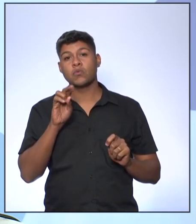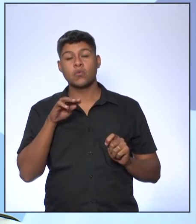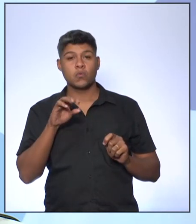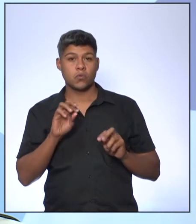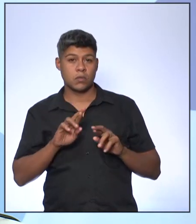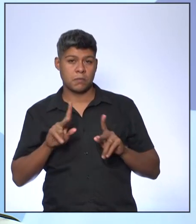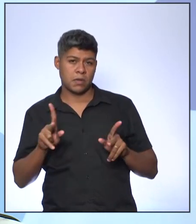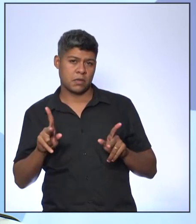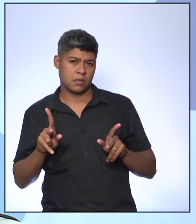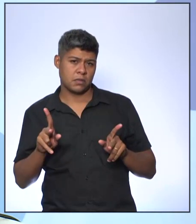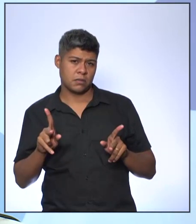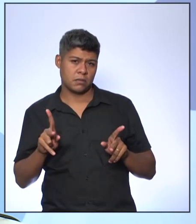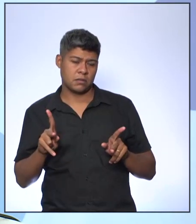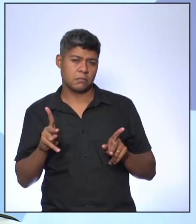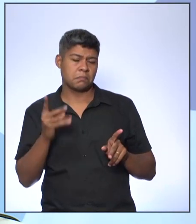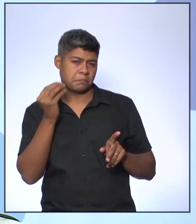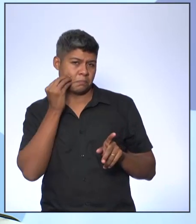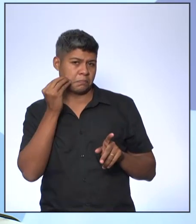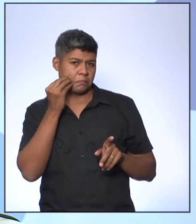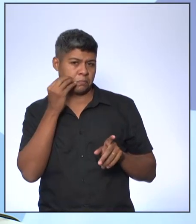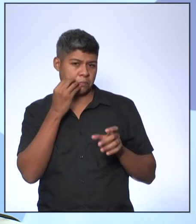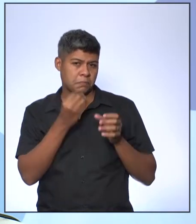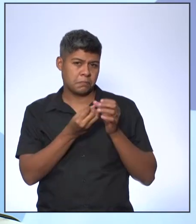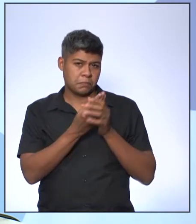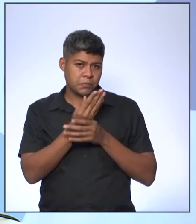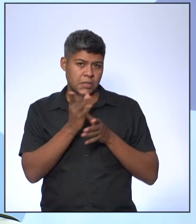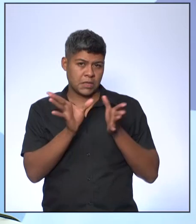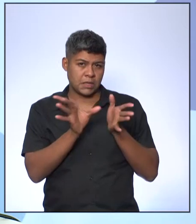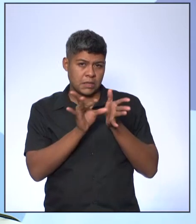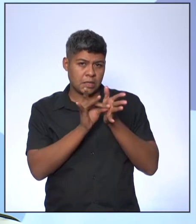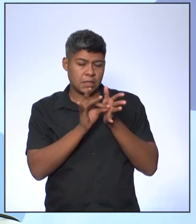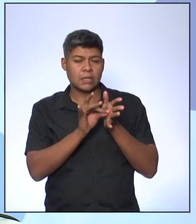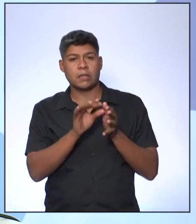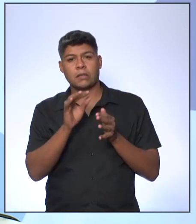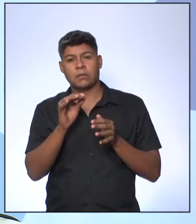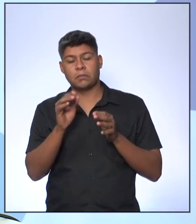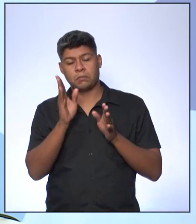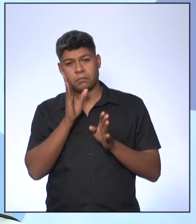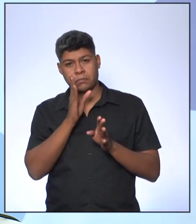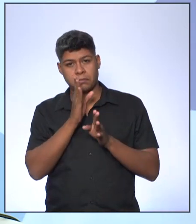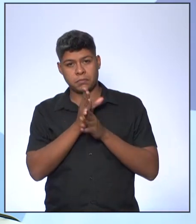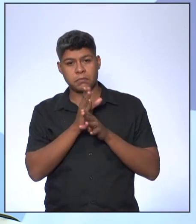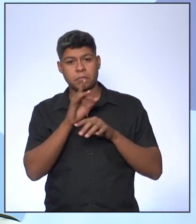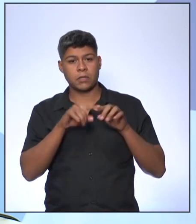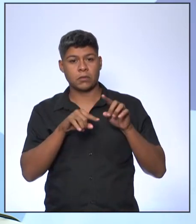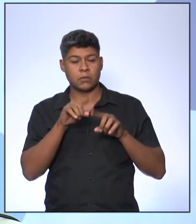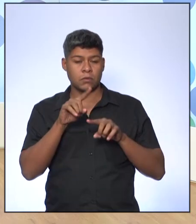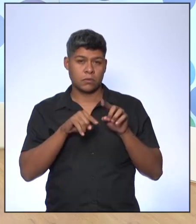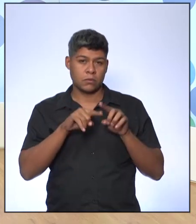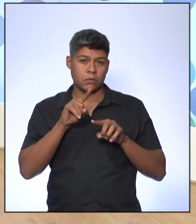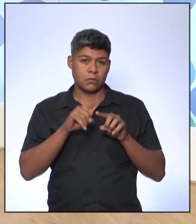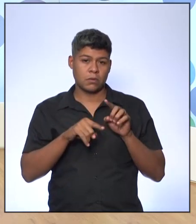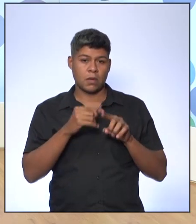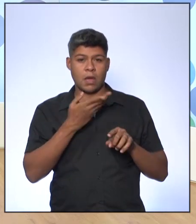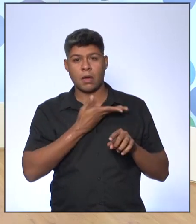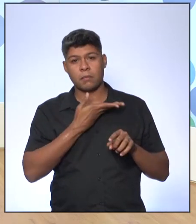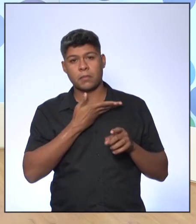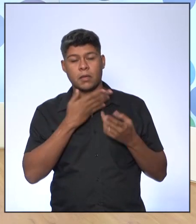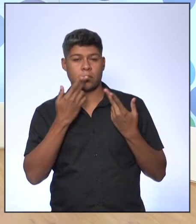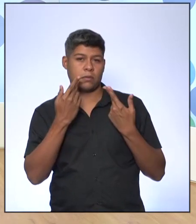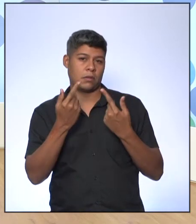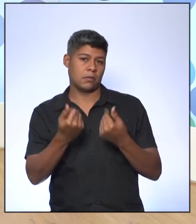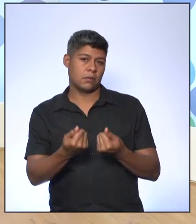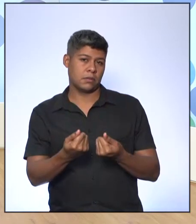diferentes. Para isso, foi até criado um selo para identificar esse tipo de aparelho, se ele é um aparelho amigo da